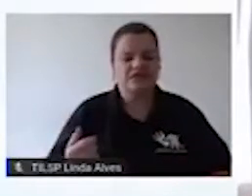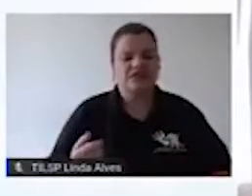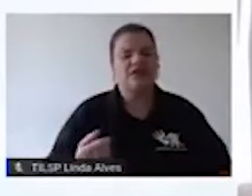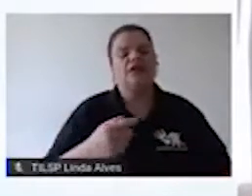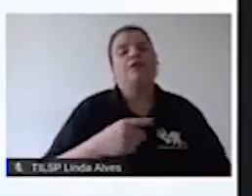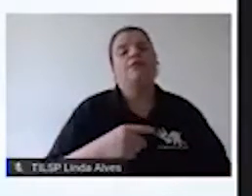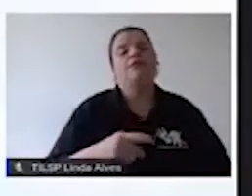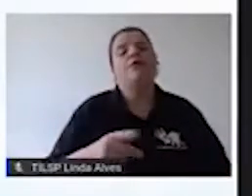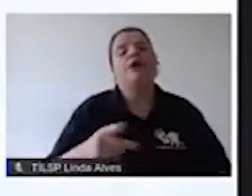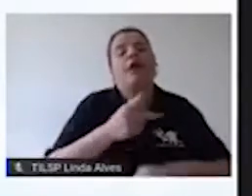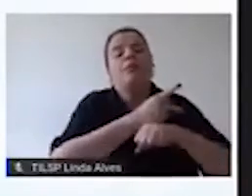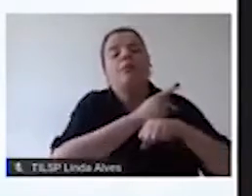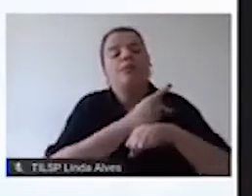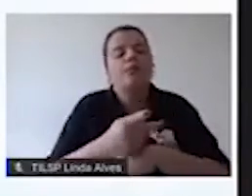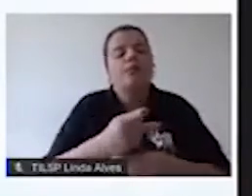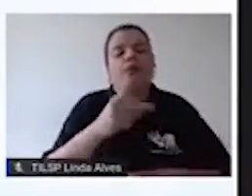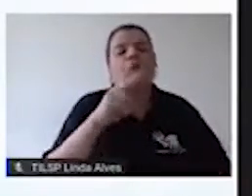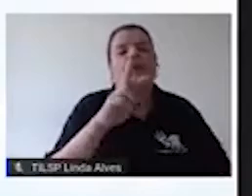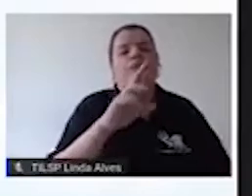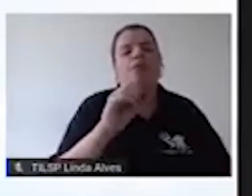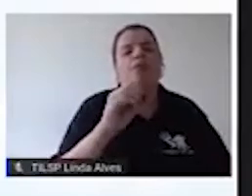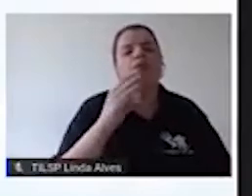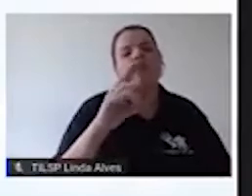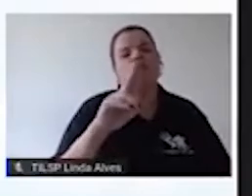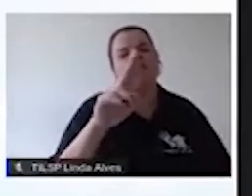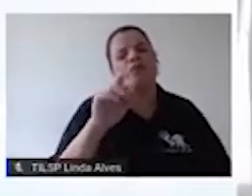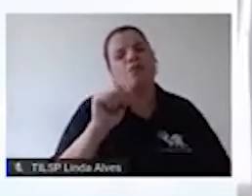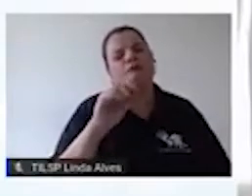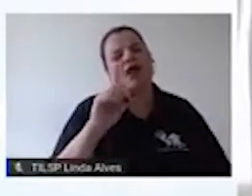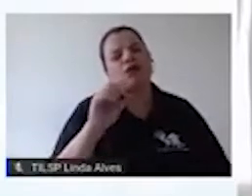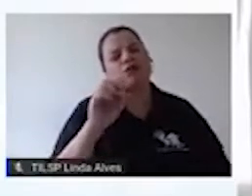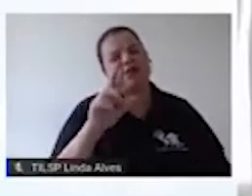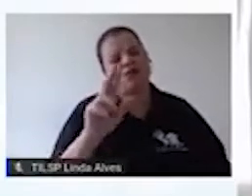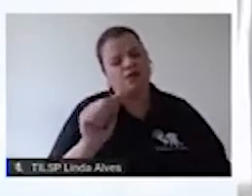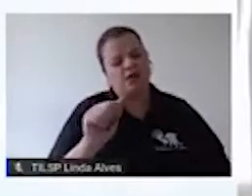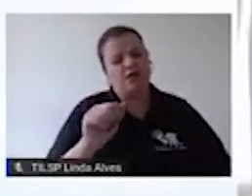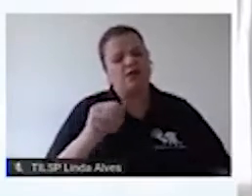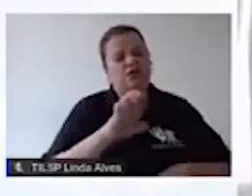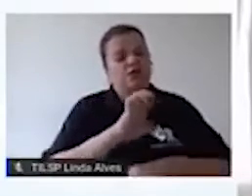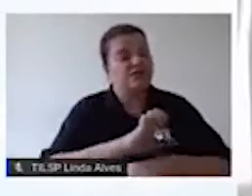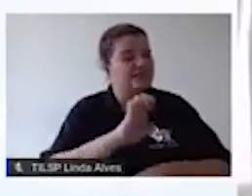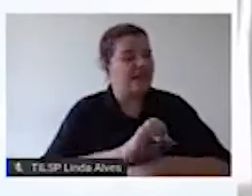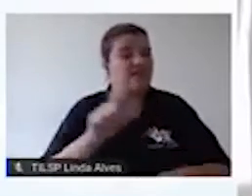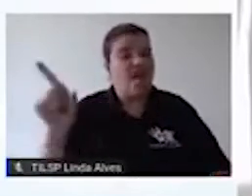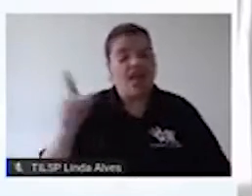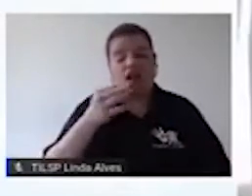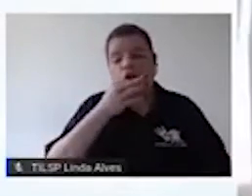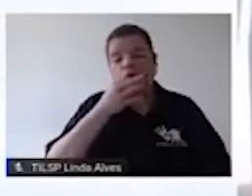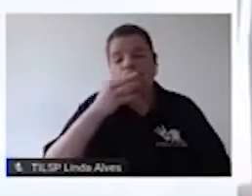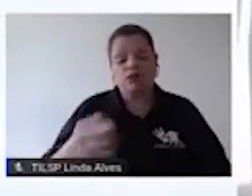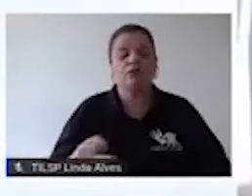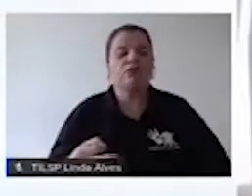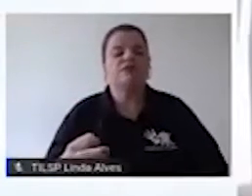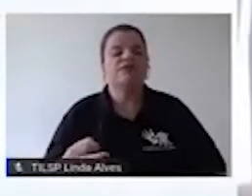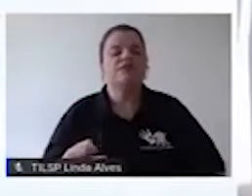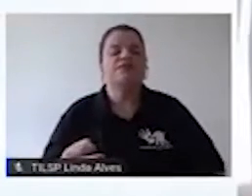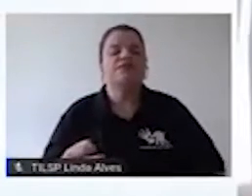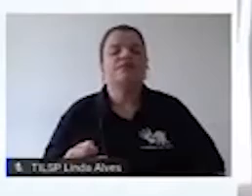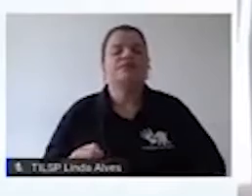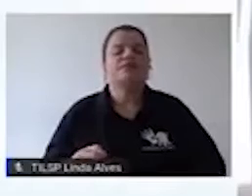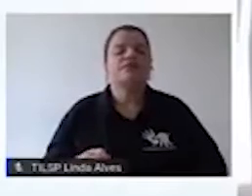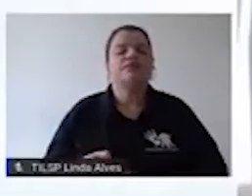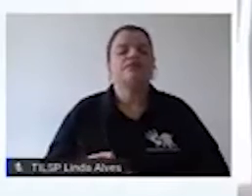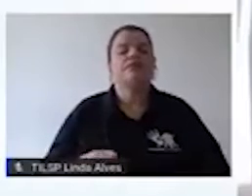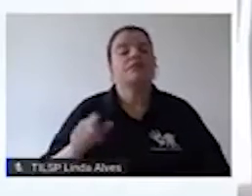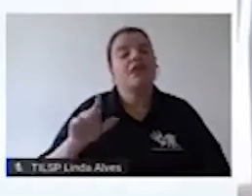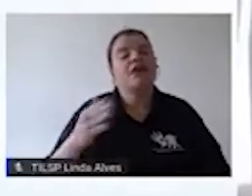mulher no estado. uhum. E eu a entrevistei ontem e ela comentou que por causa vou fazer até um pequeno comentário aqui, que